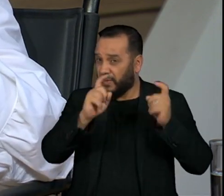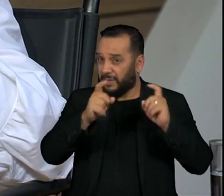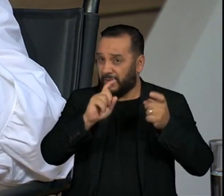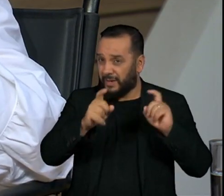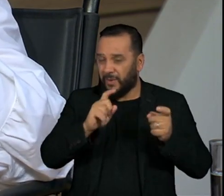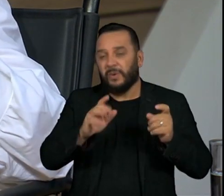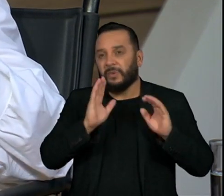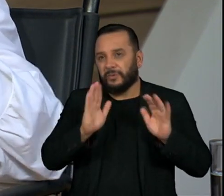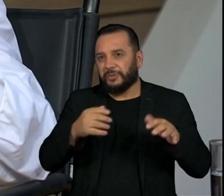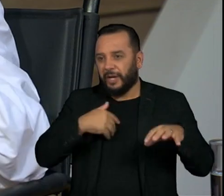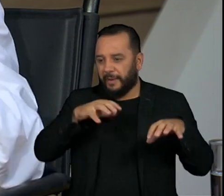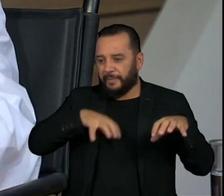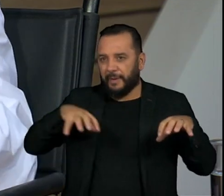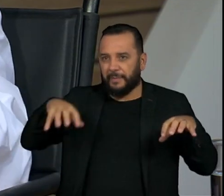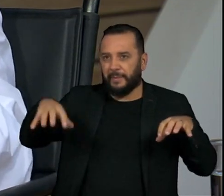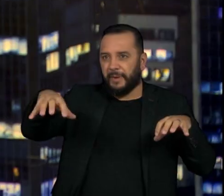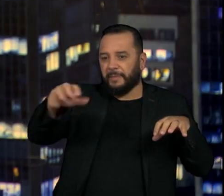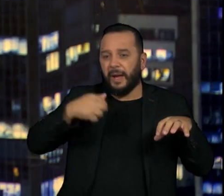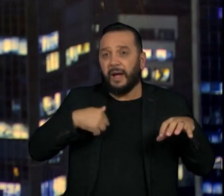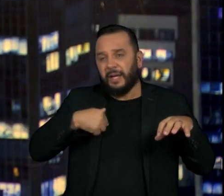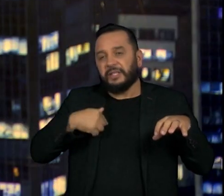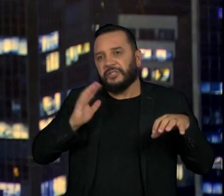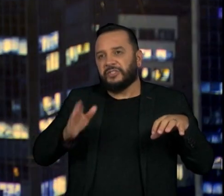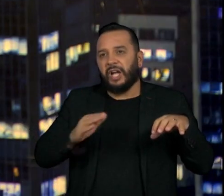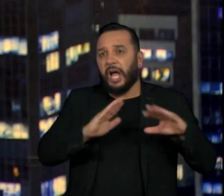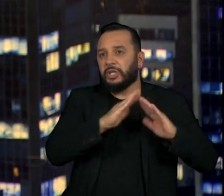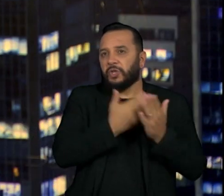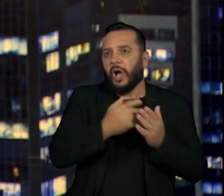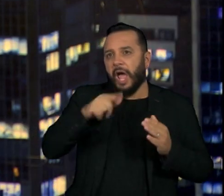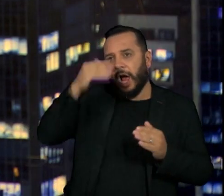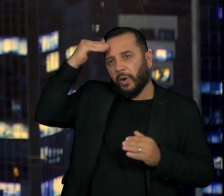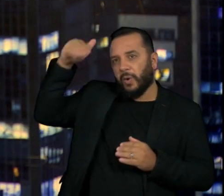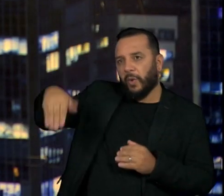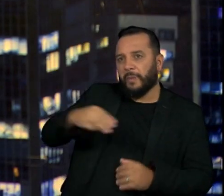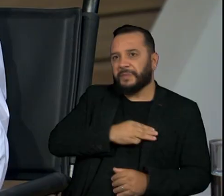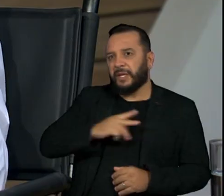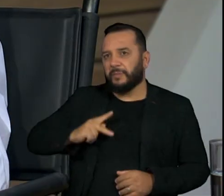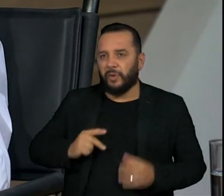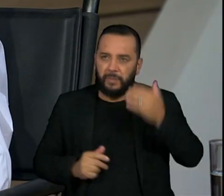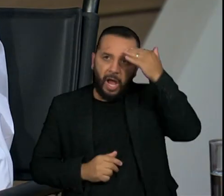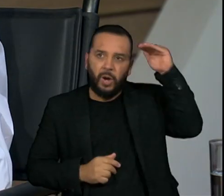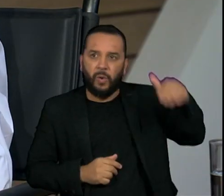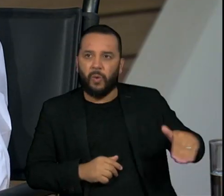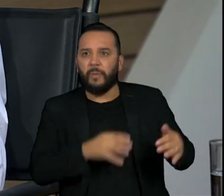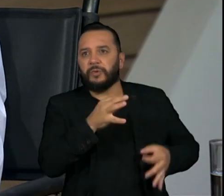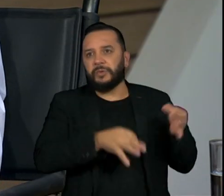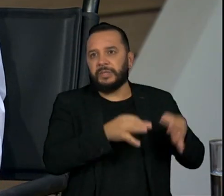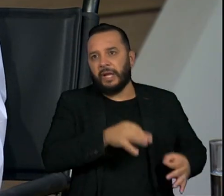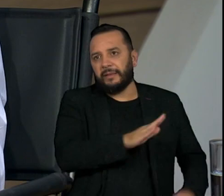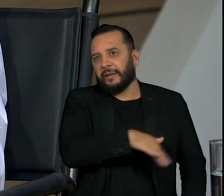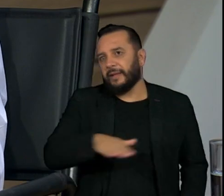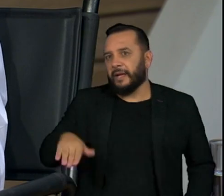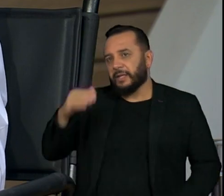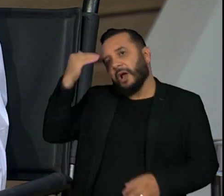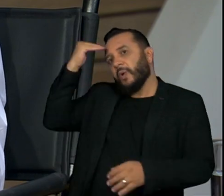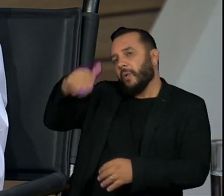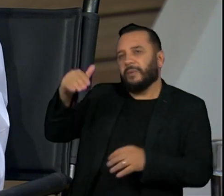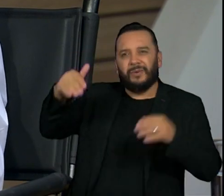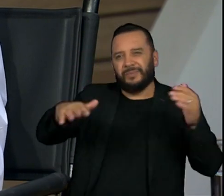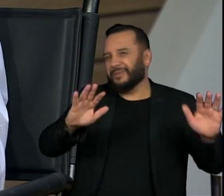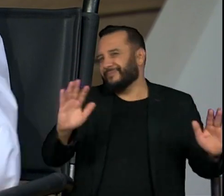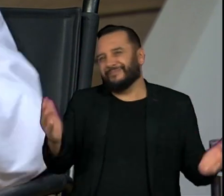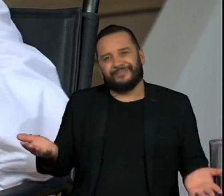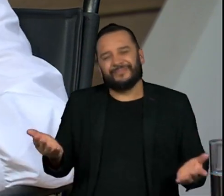que se chama, um fica empurrando a culpa para o outro. E isso, eu acredito, a falta de capacitação e de humanização